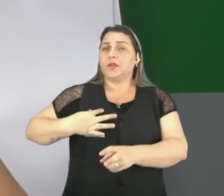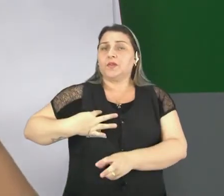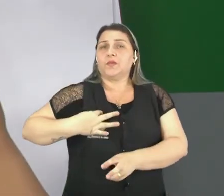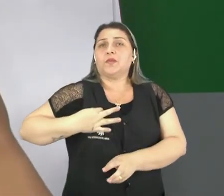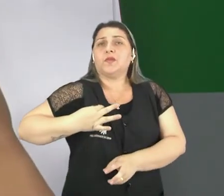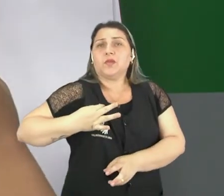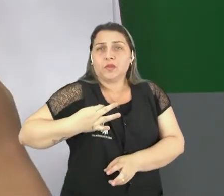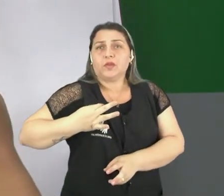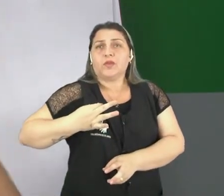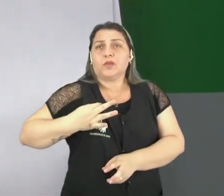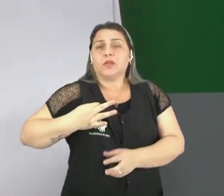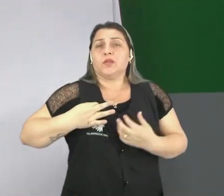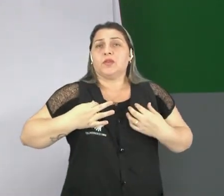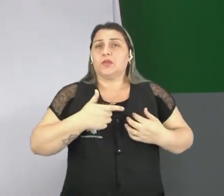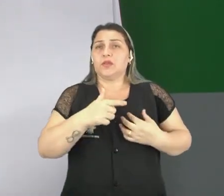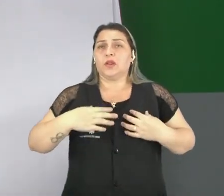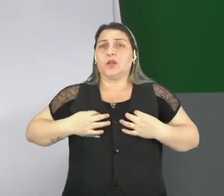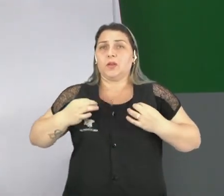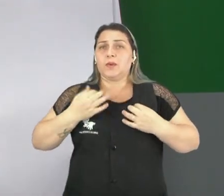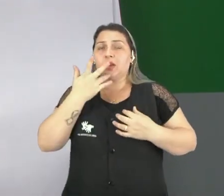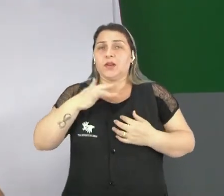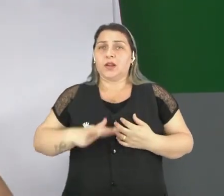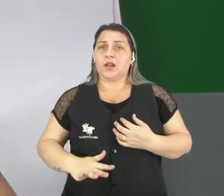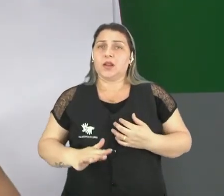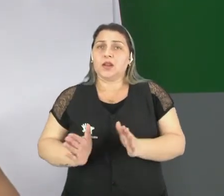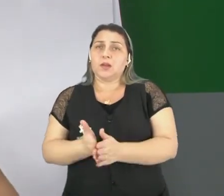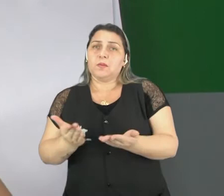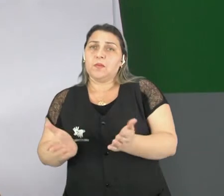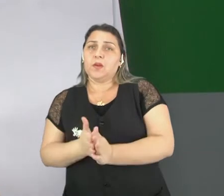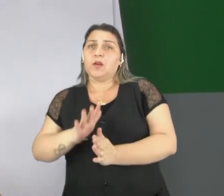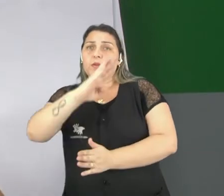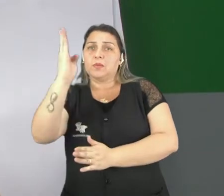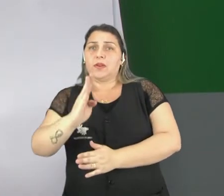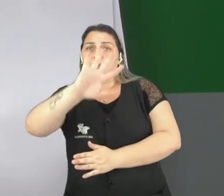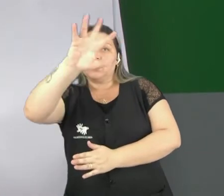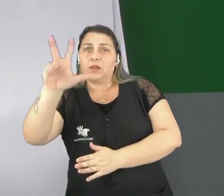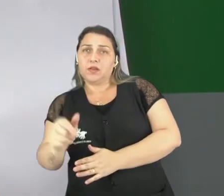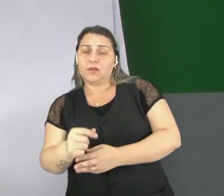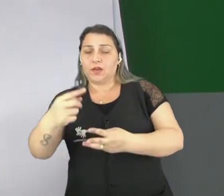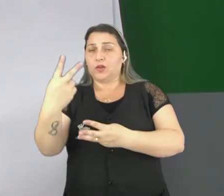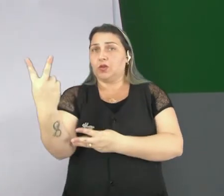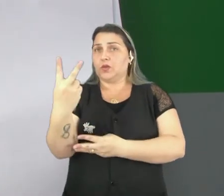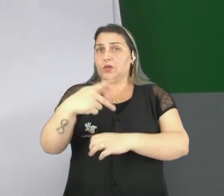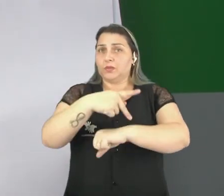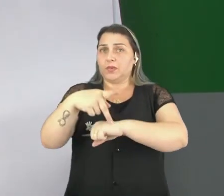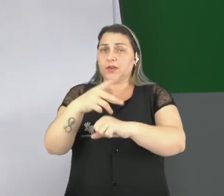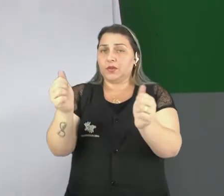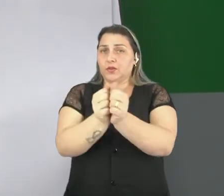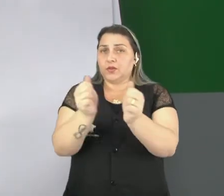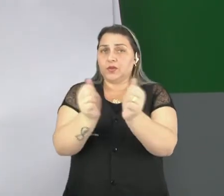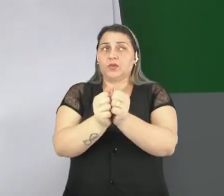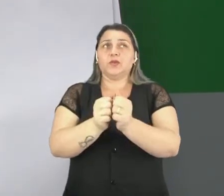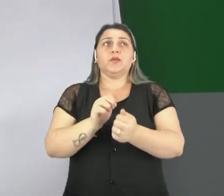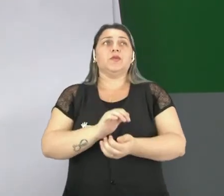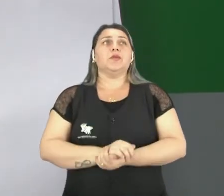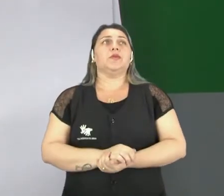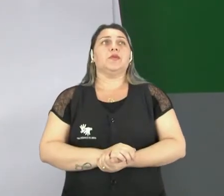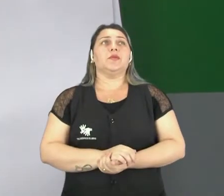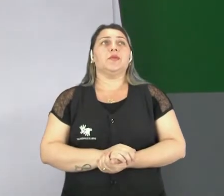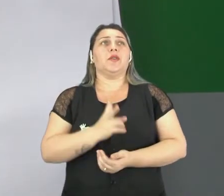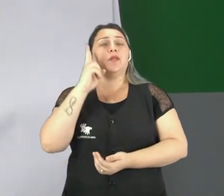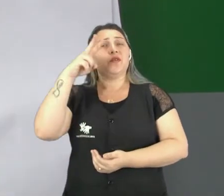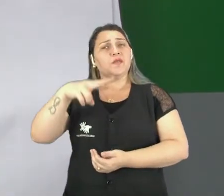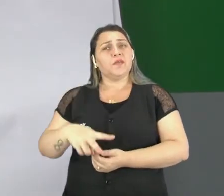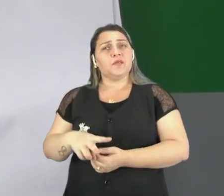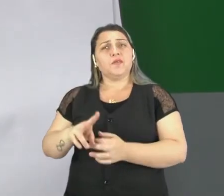transformam tecidos usados em roupas para crianças carentes do Brasil e da África. 2 países envolvidos. Aí a gente vê aqui a composição